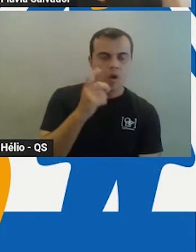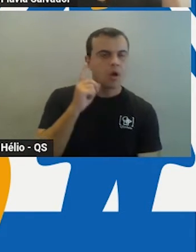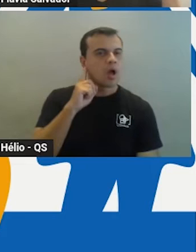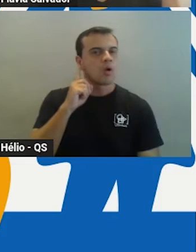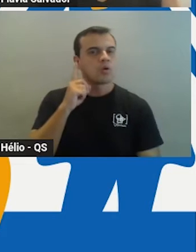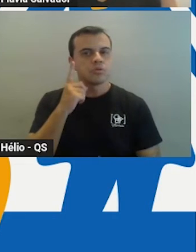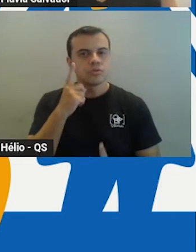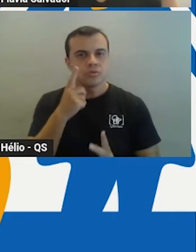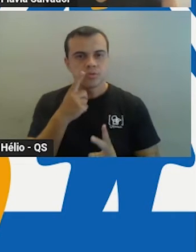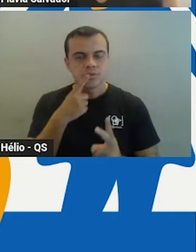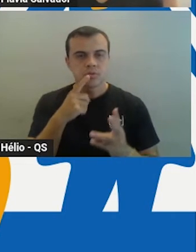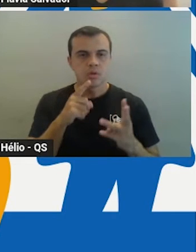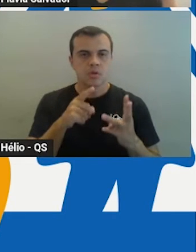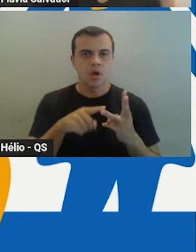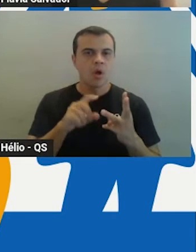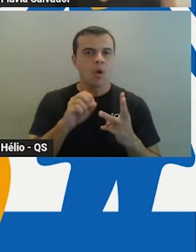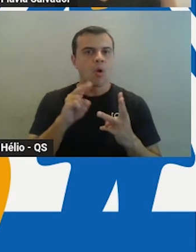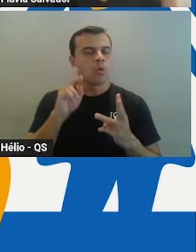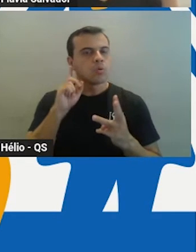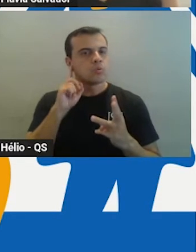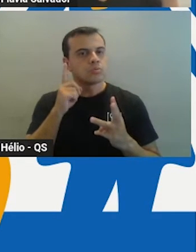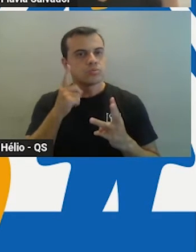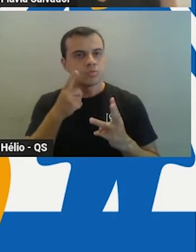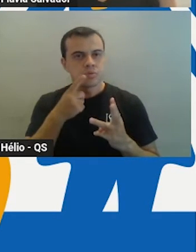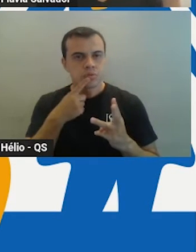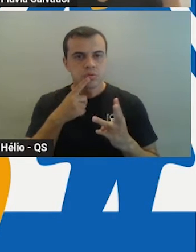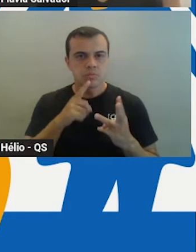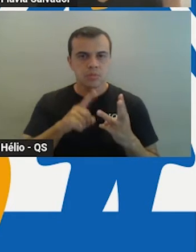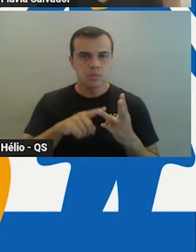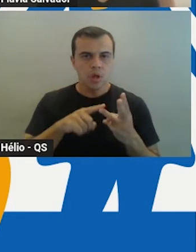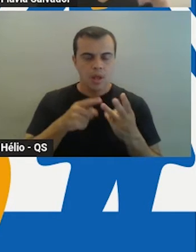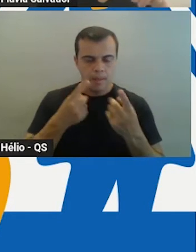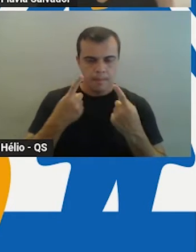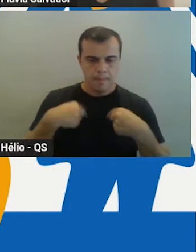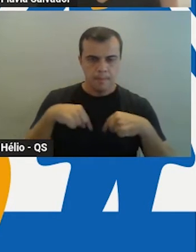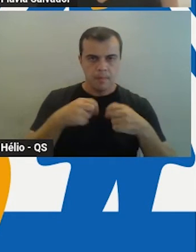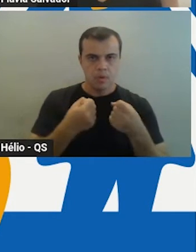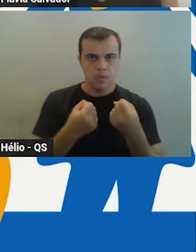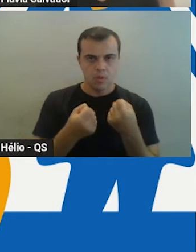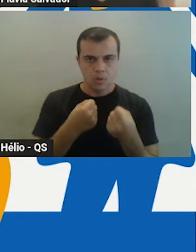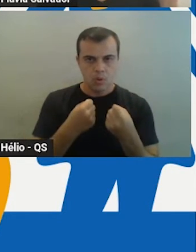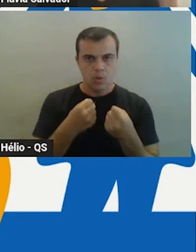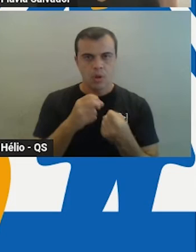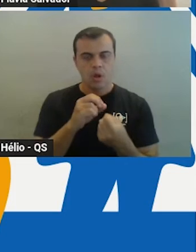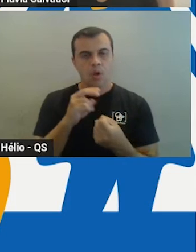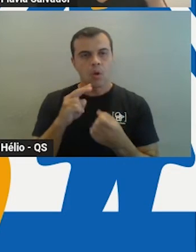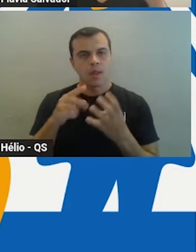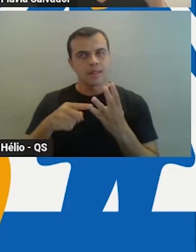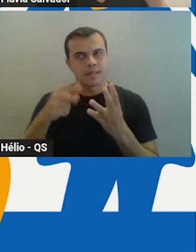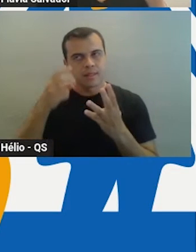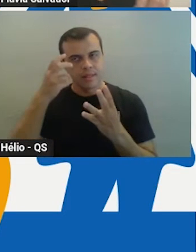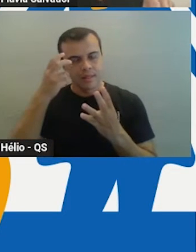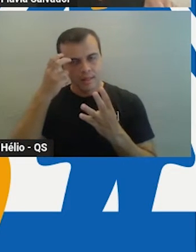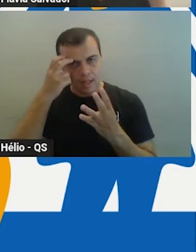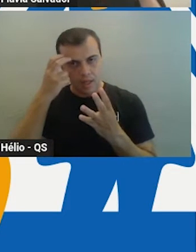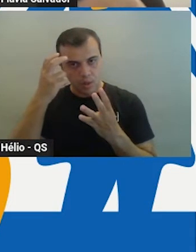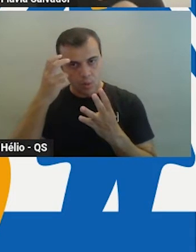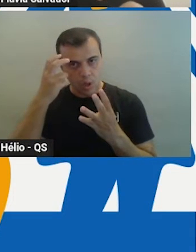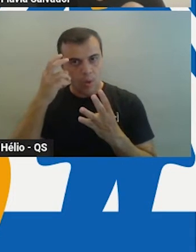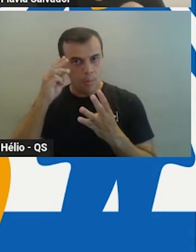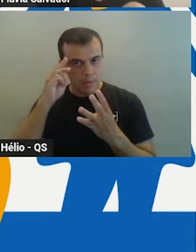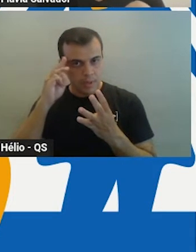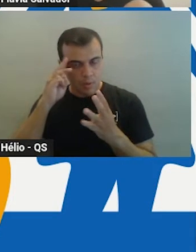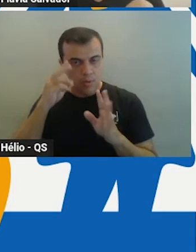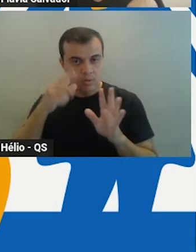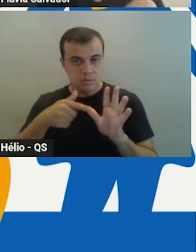auditiva ou surdez, a deficiência motora e física, a deficiência intelectual e